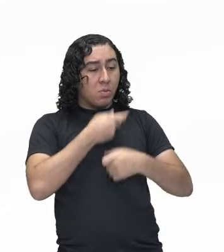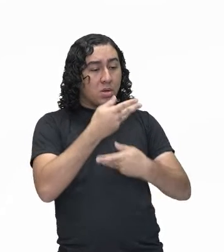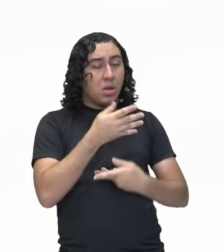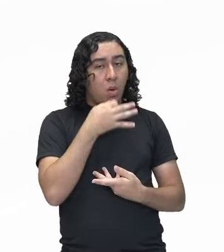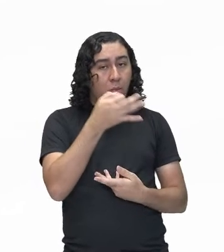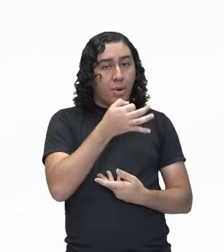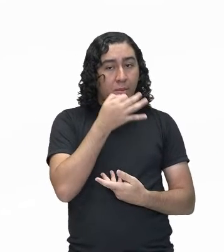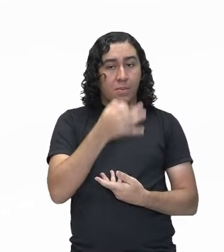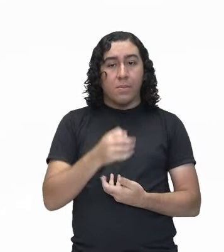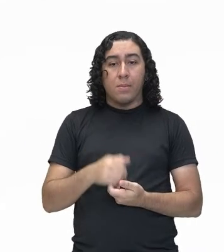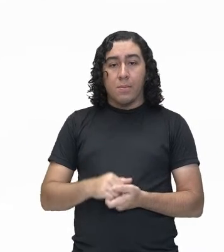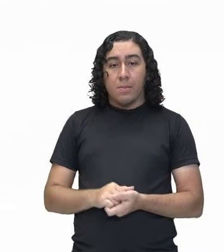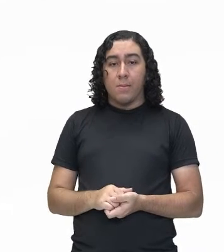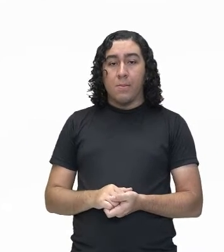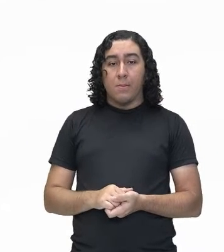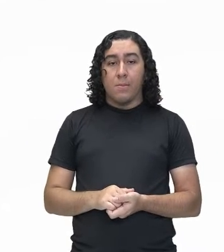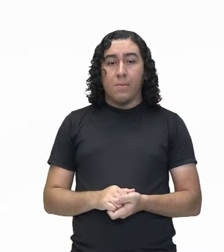manifestar.